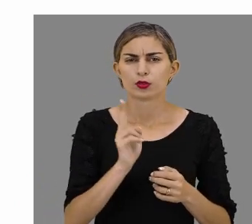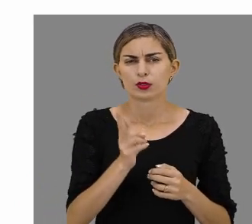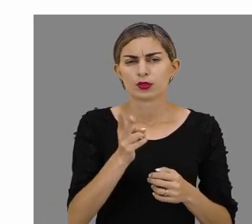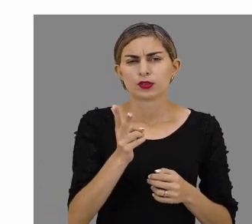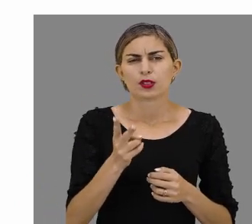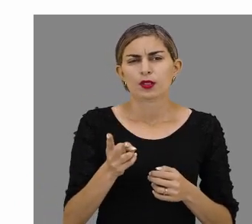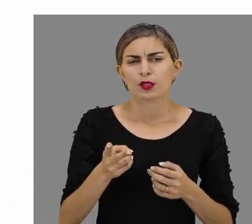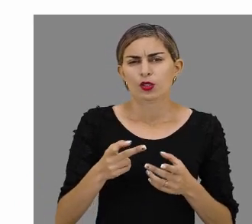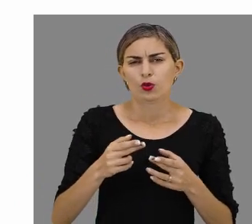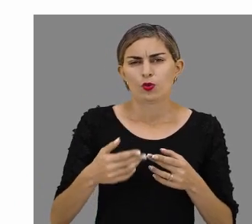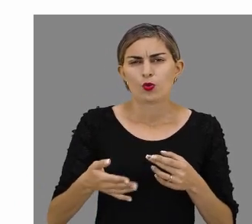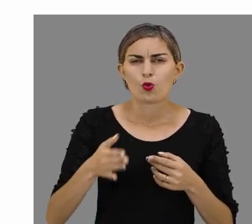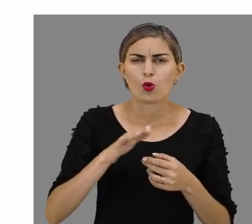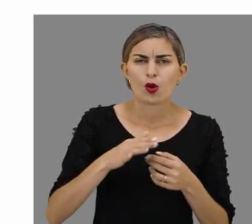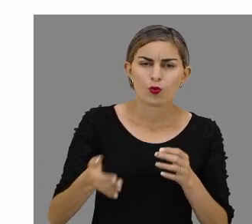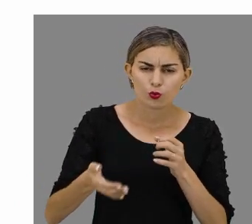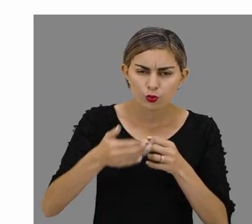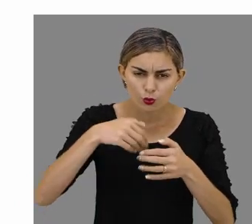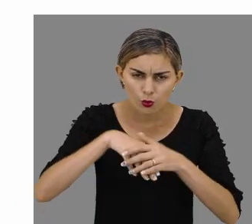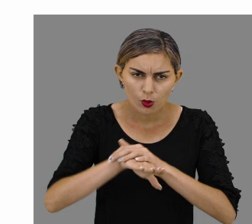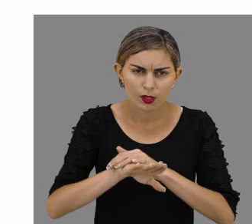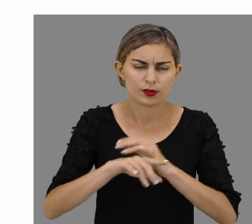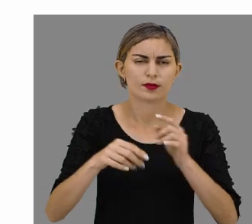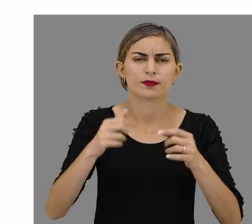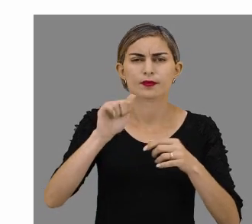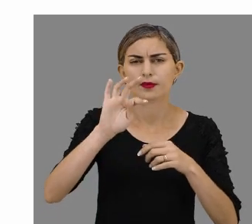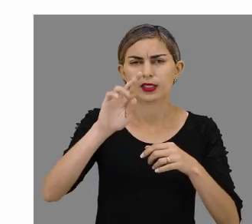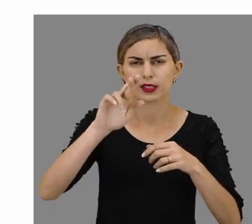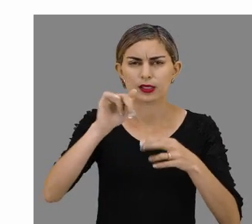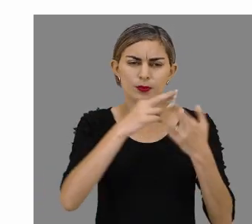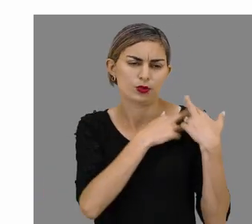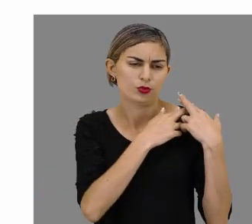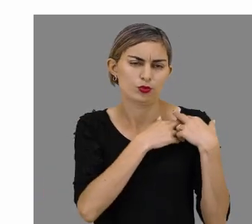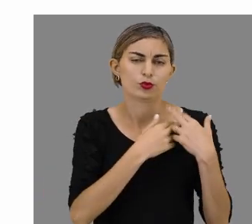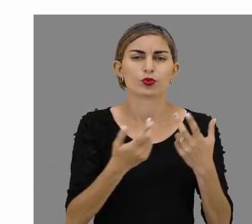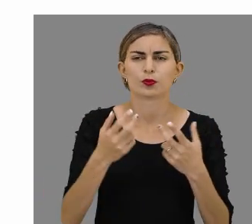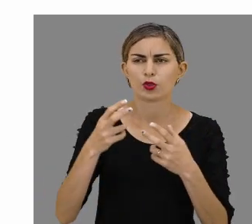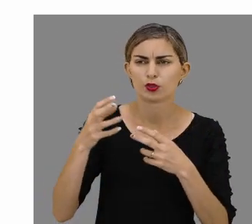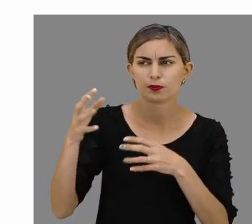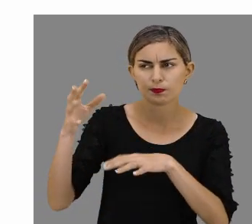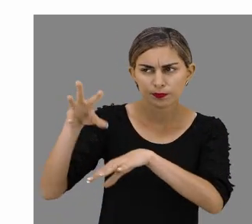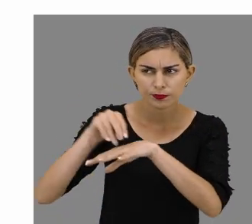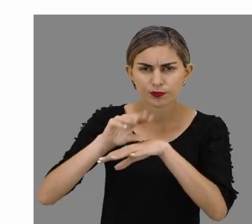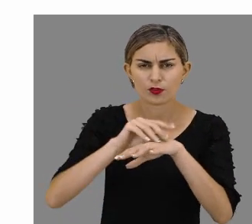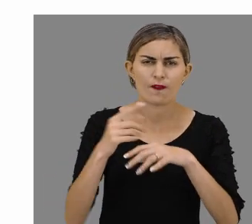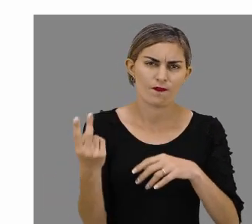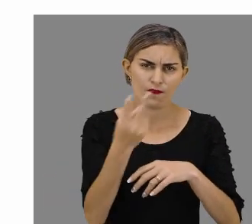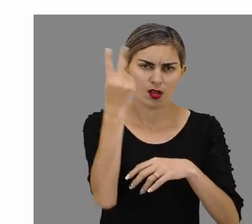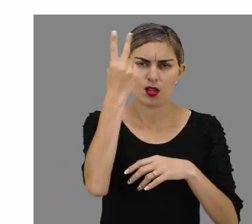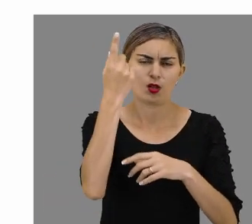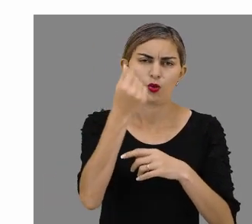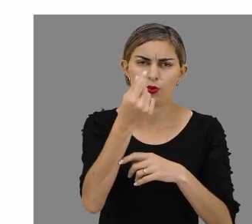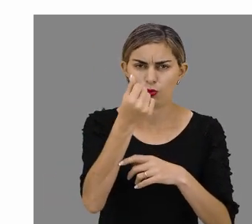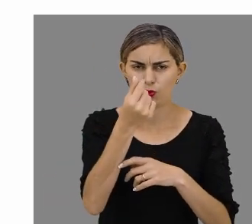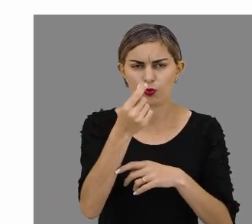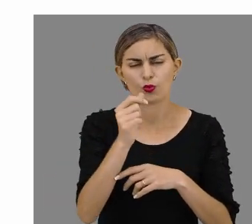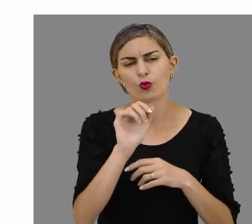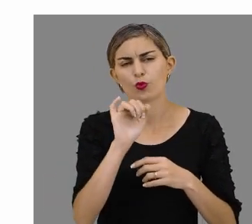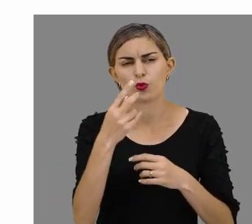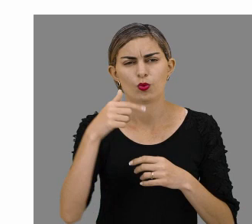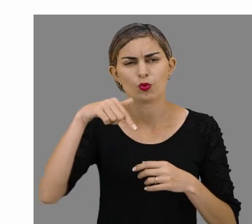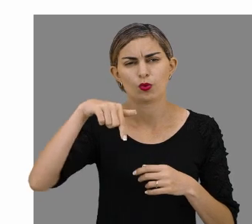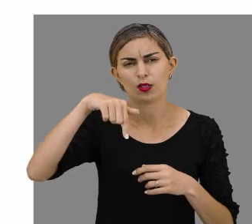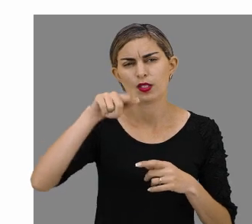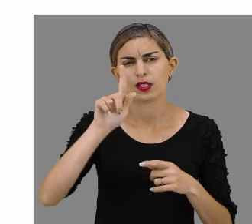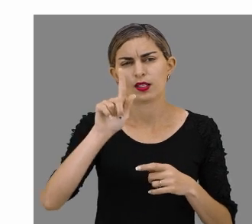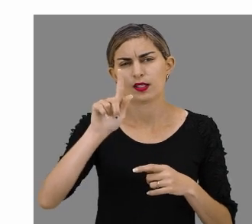para encapsular atributos de uma classe. Eles podem recuperar algum valor, como no caso